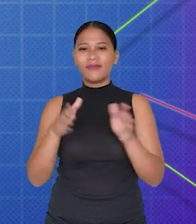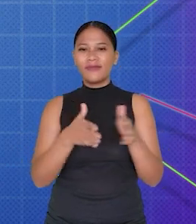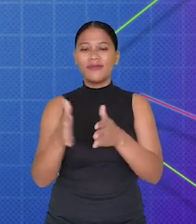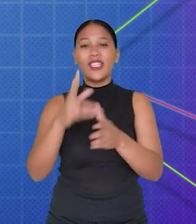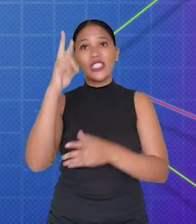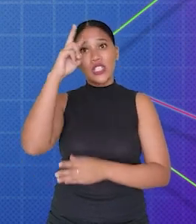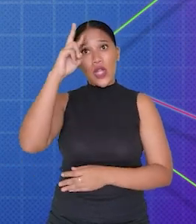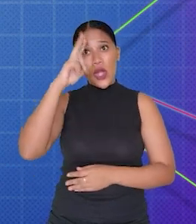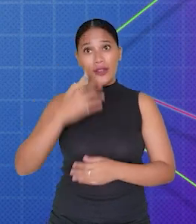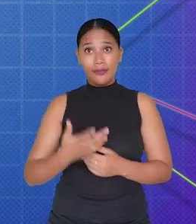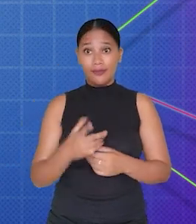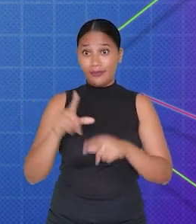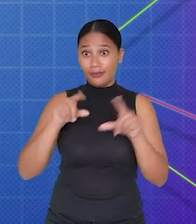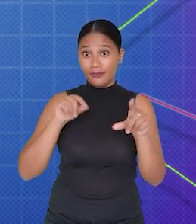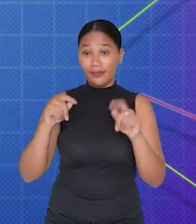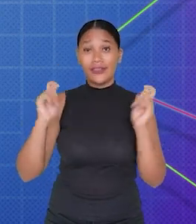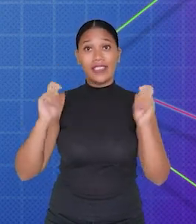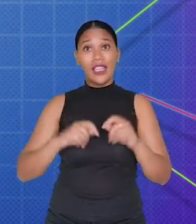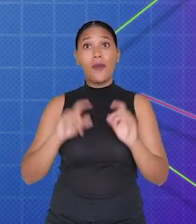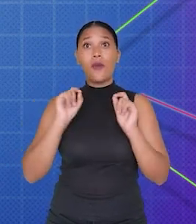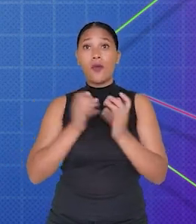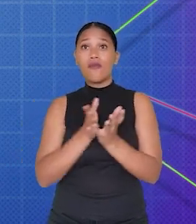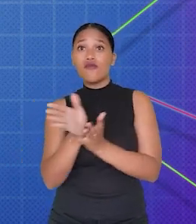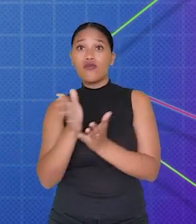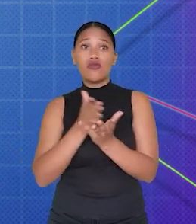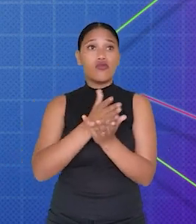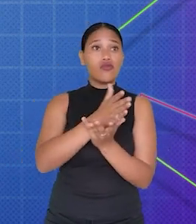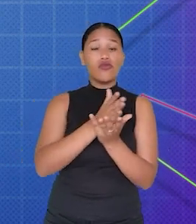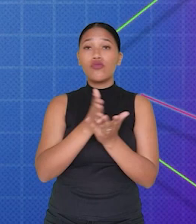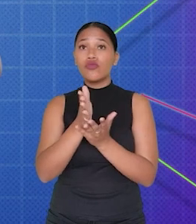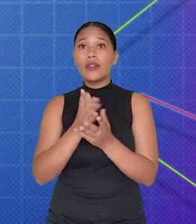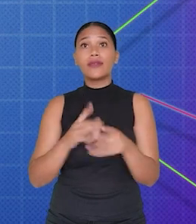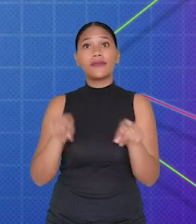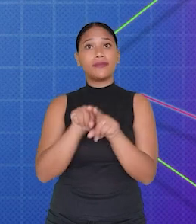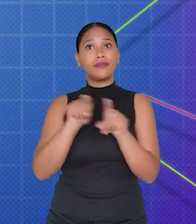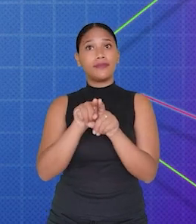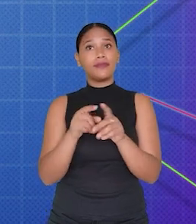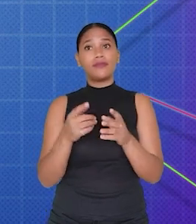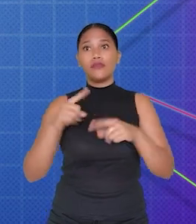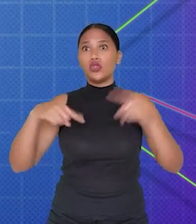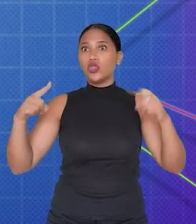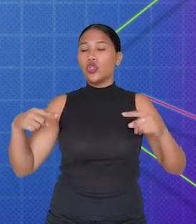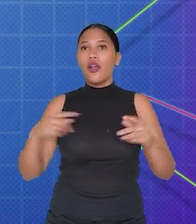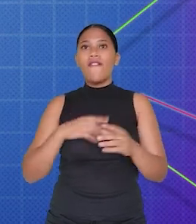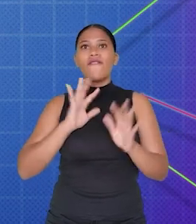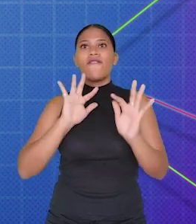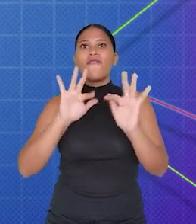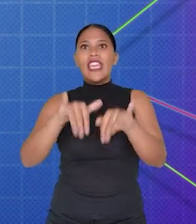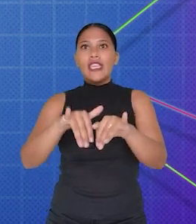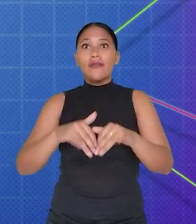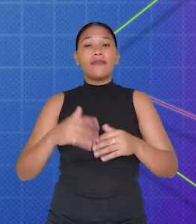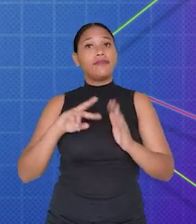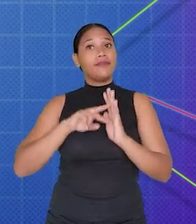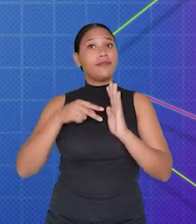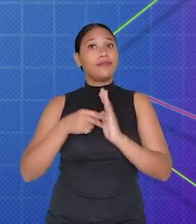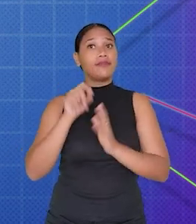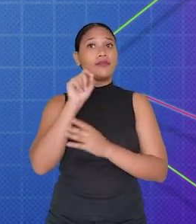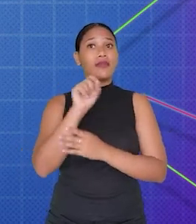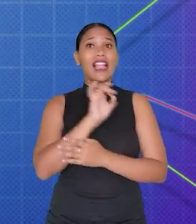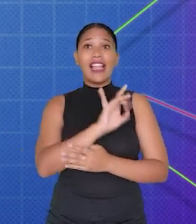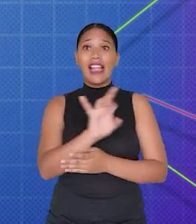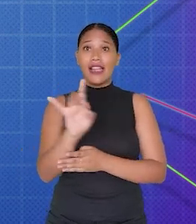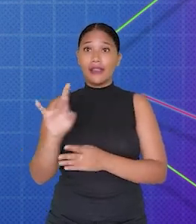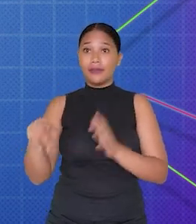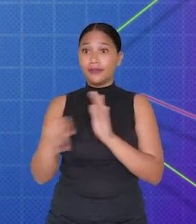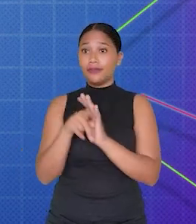rumo da história. As suas escolhas podem resultar em ramificações na trama e até mesmo em múltiplos finais. Isso significa que